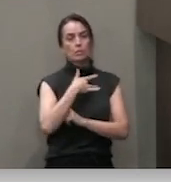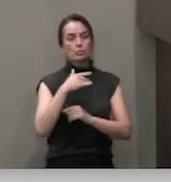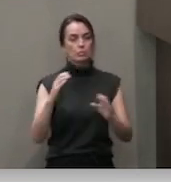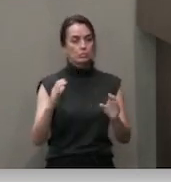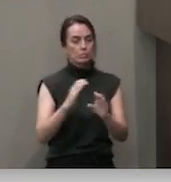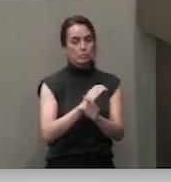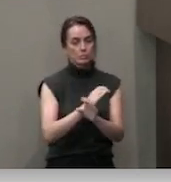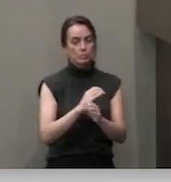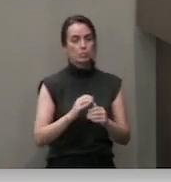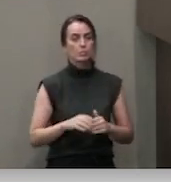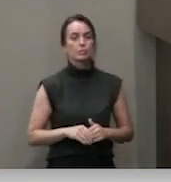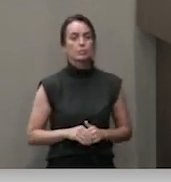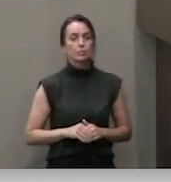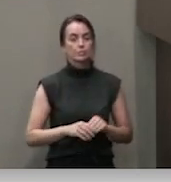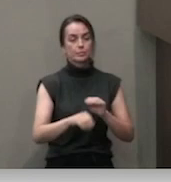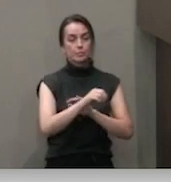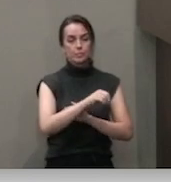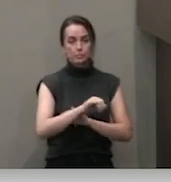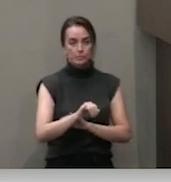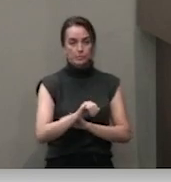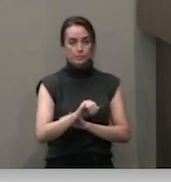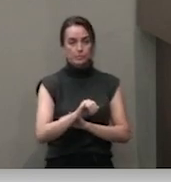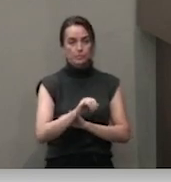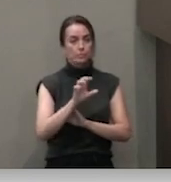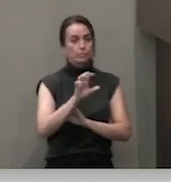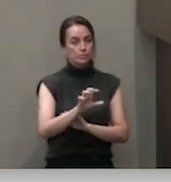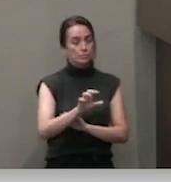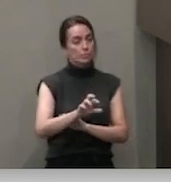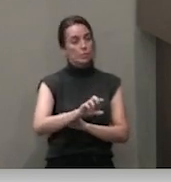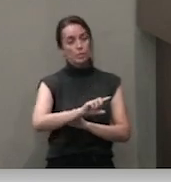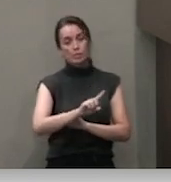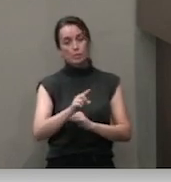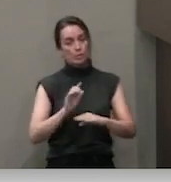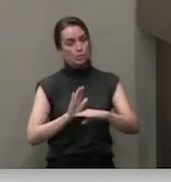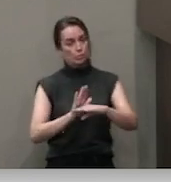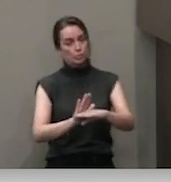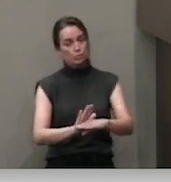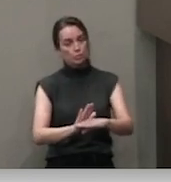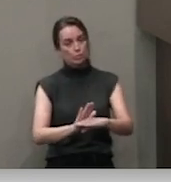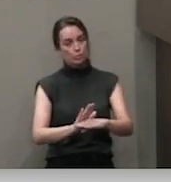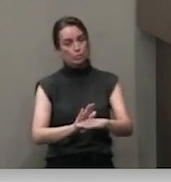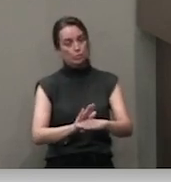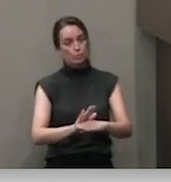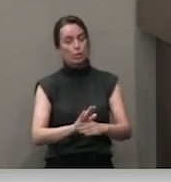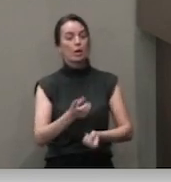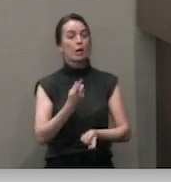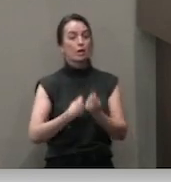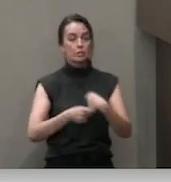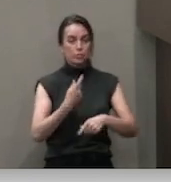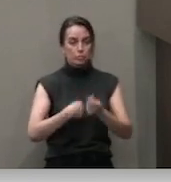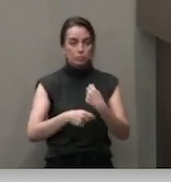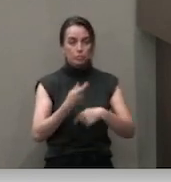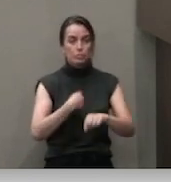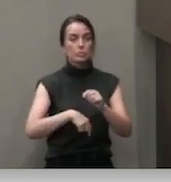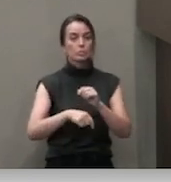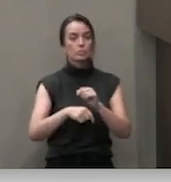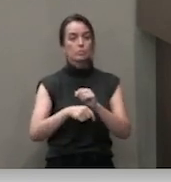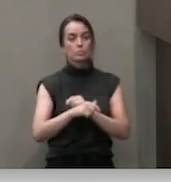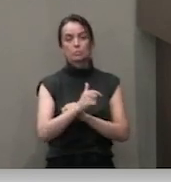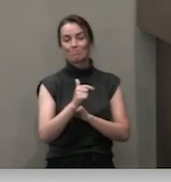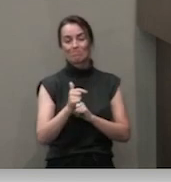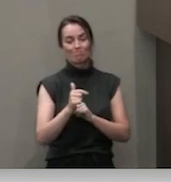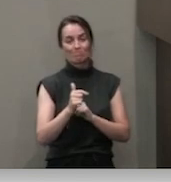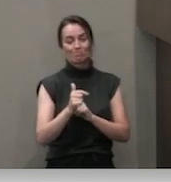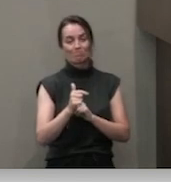e se isso não ajudou a nossa administração ter assim um um Horizonte mais aberto